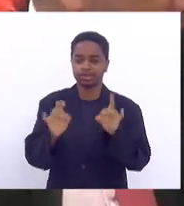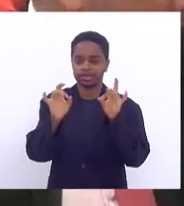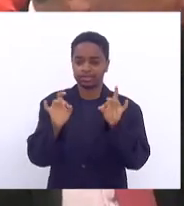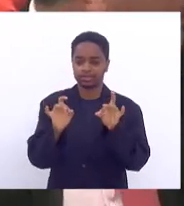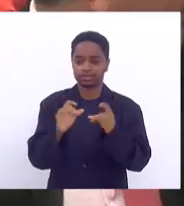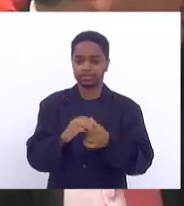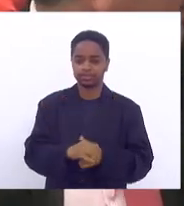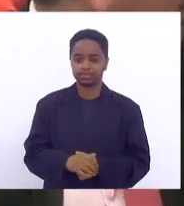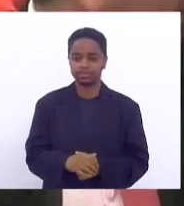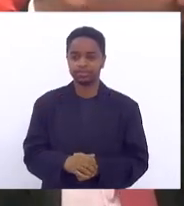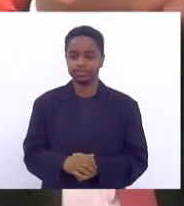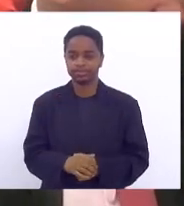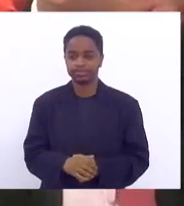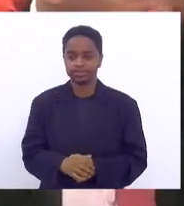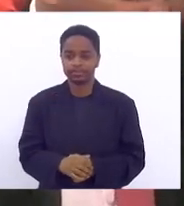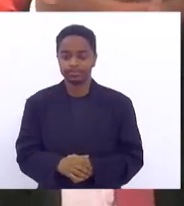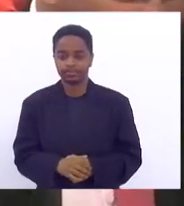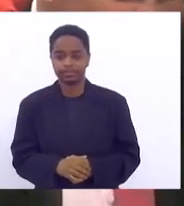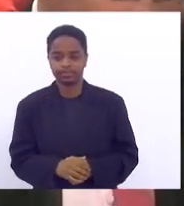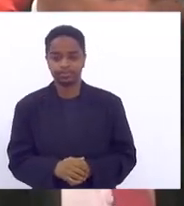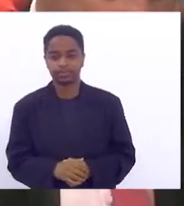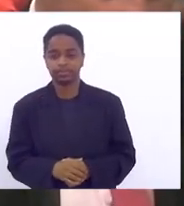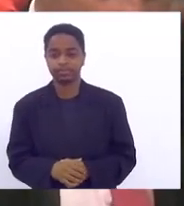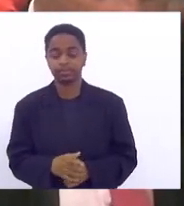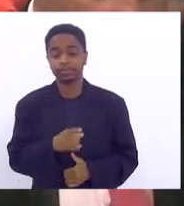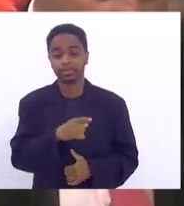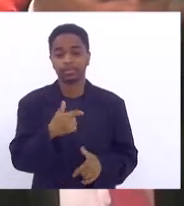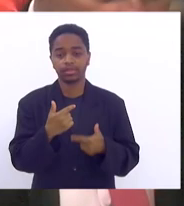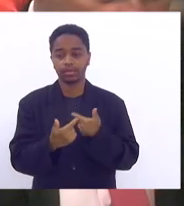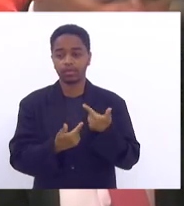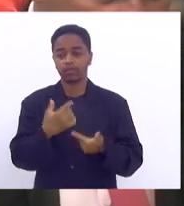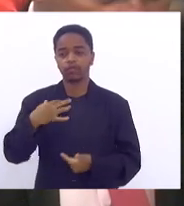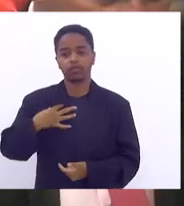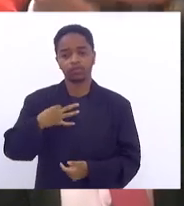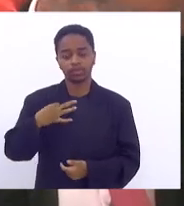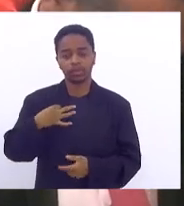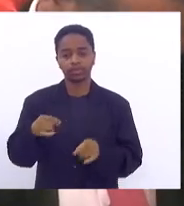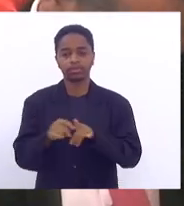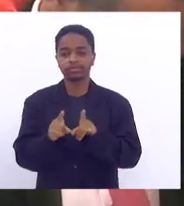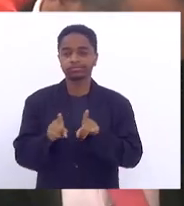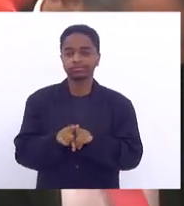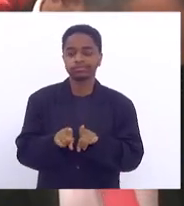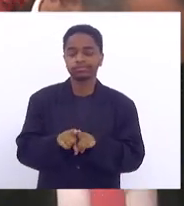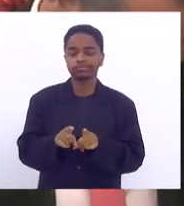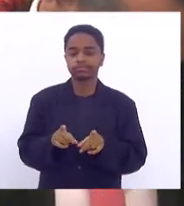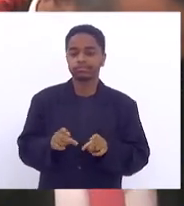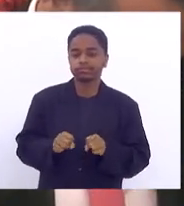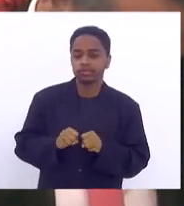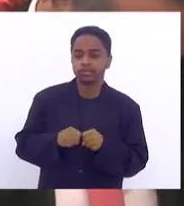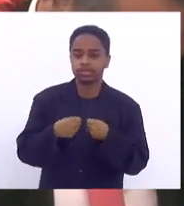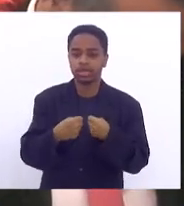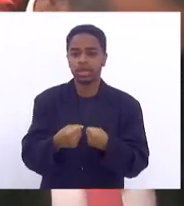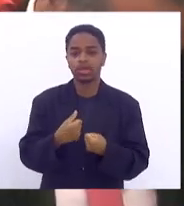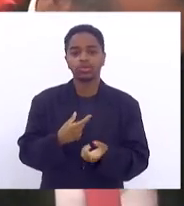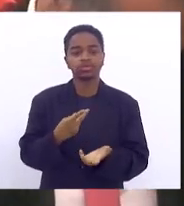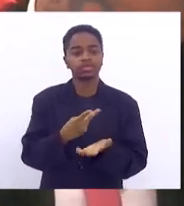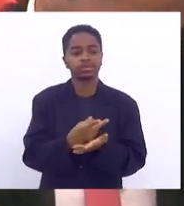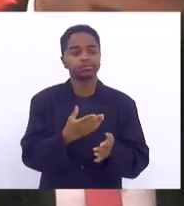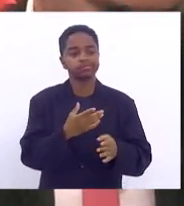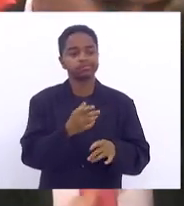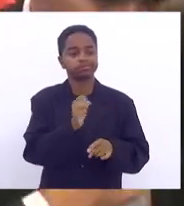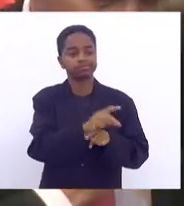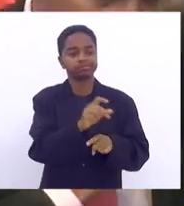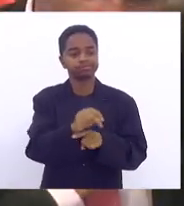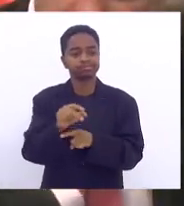né Eh voluntário e com muita dedicação que todos os lugares que eu vou eu falo